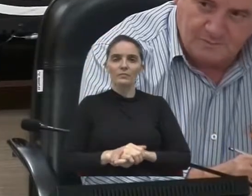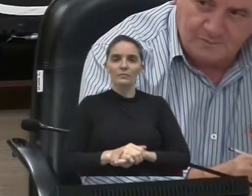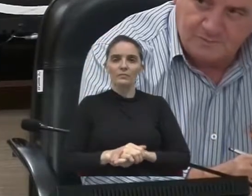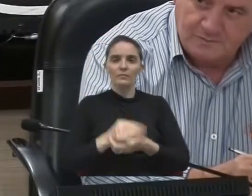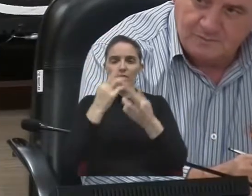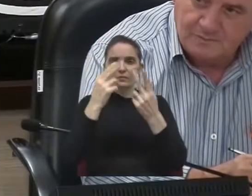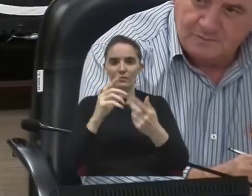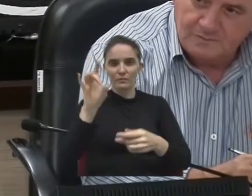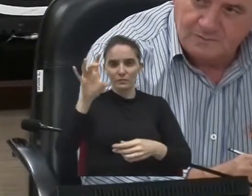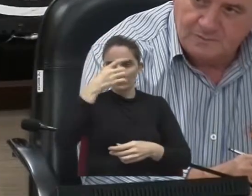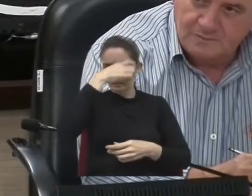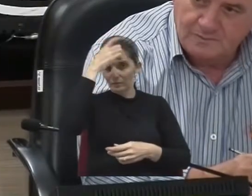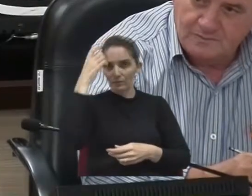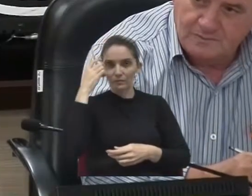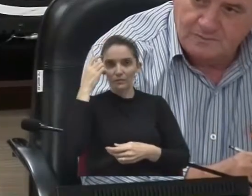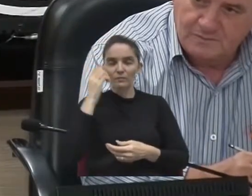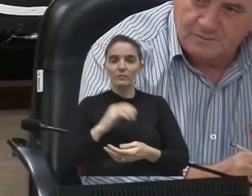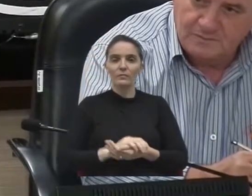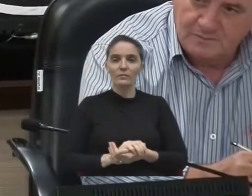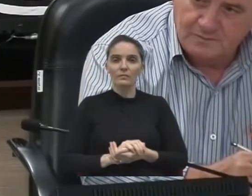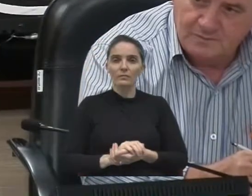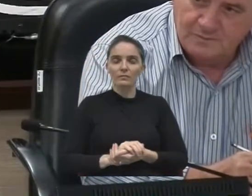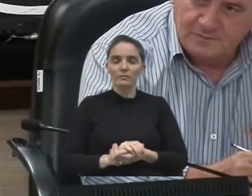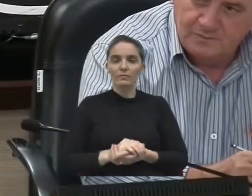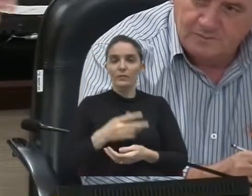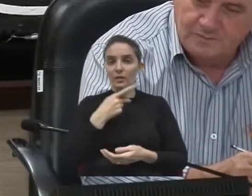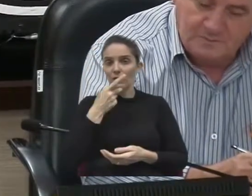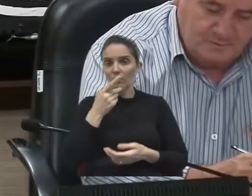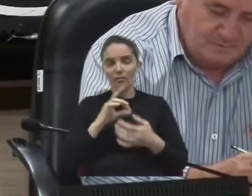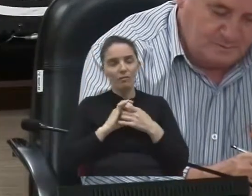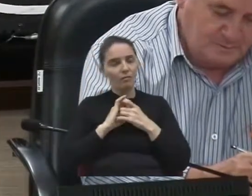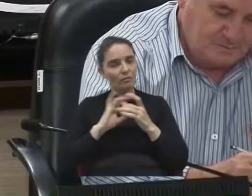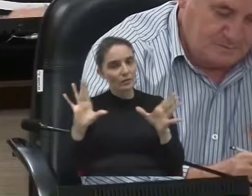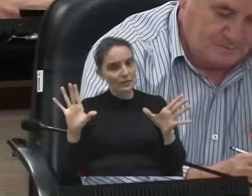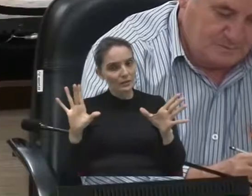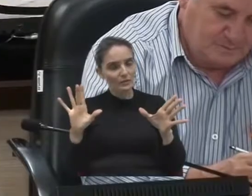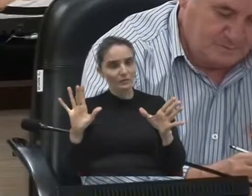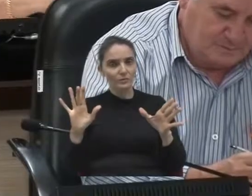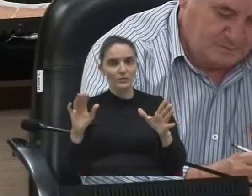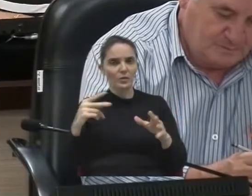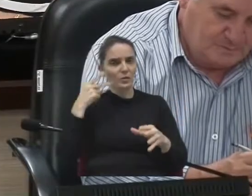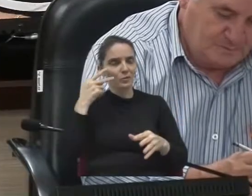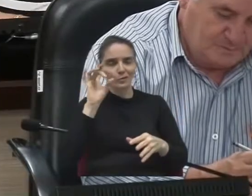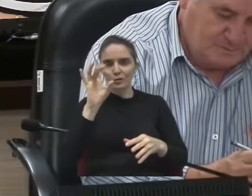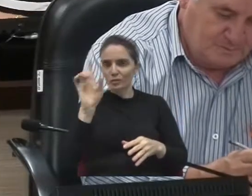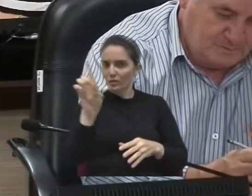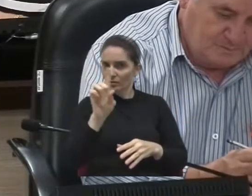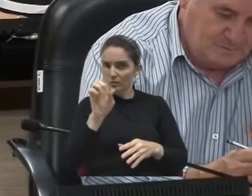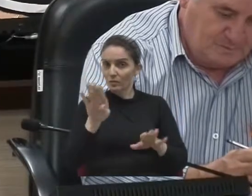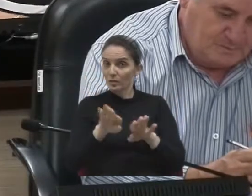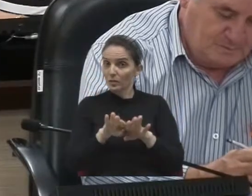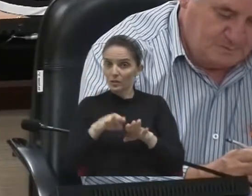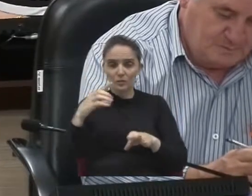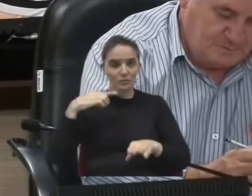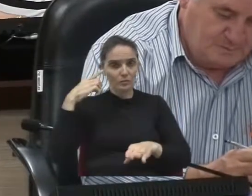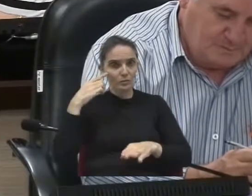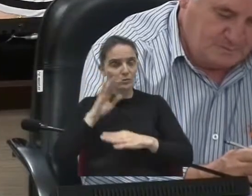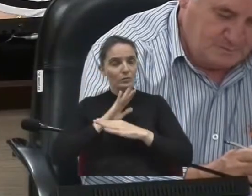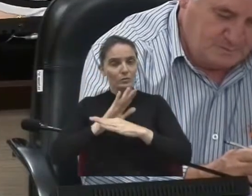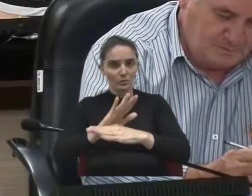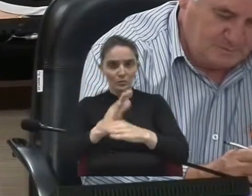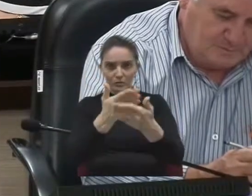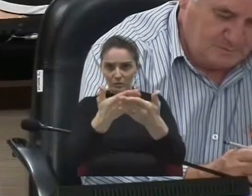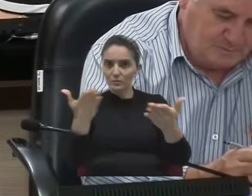Barbosa, me colocar à disposição de vocês, não só como vereador, mas também como advogado atuante na cidade, naquilo